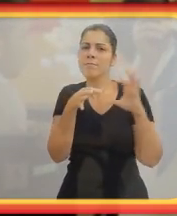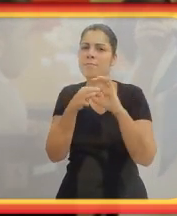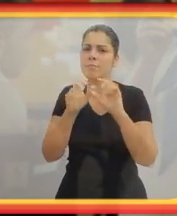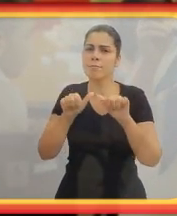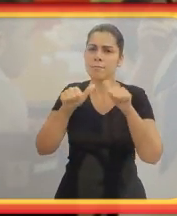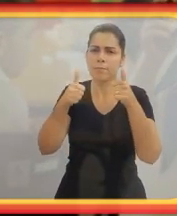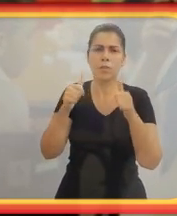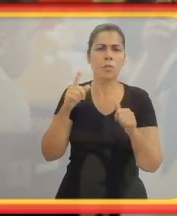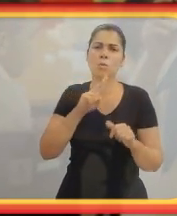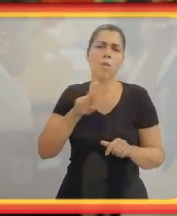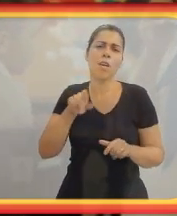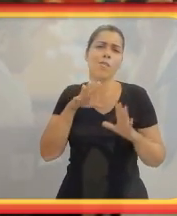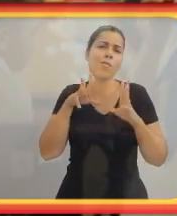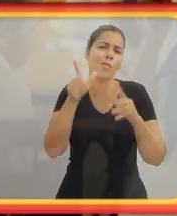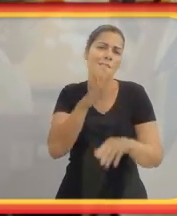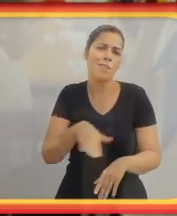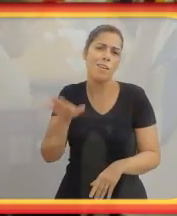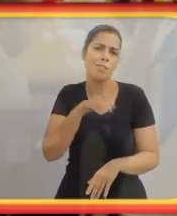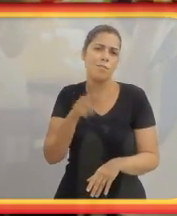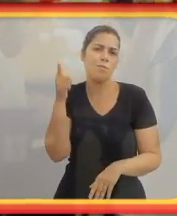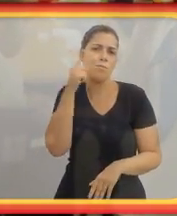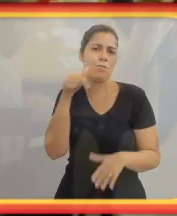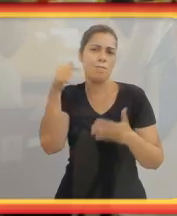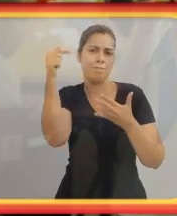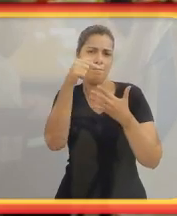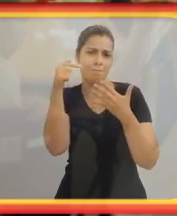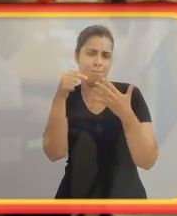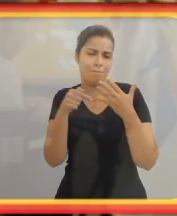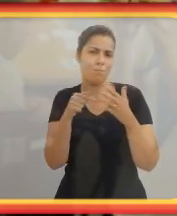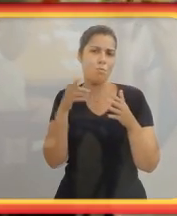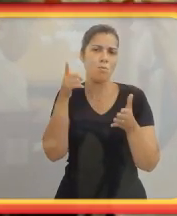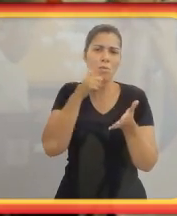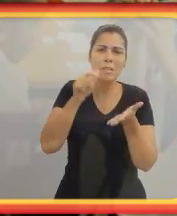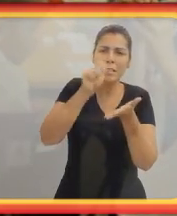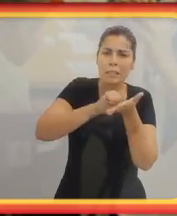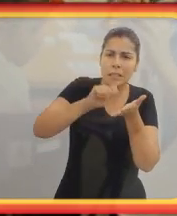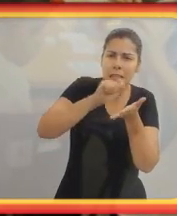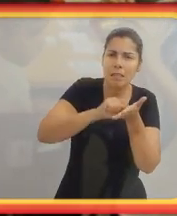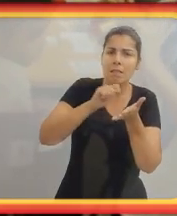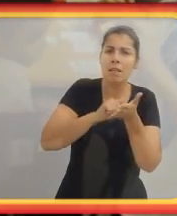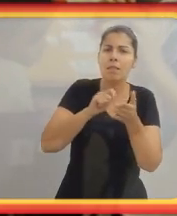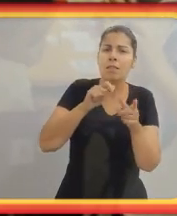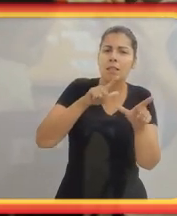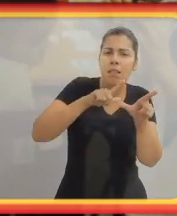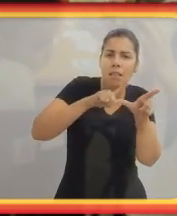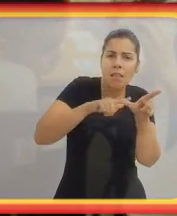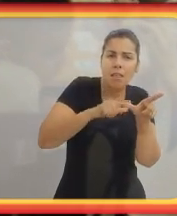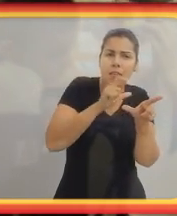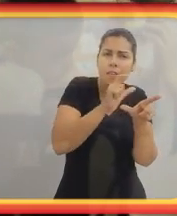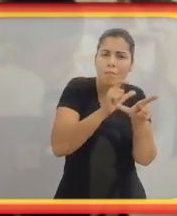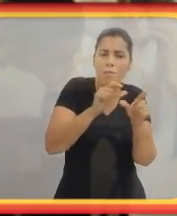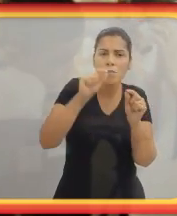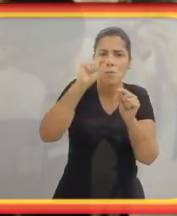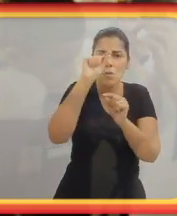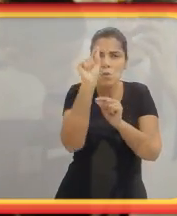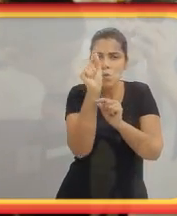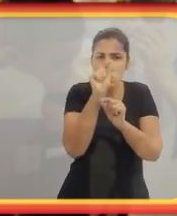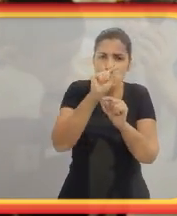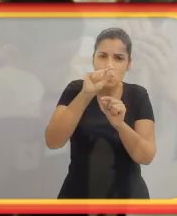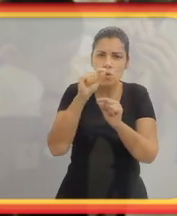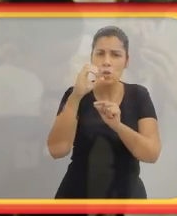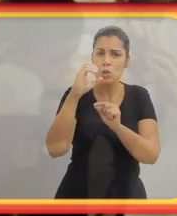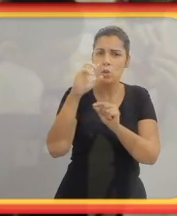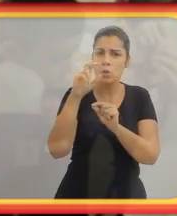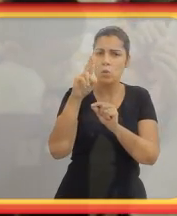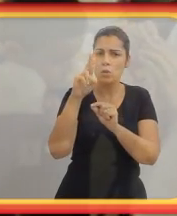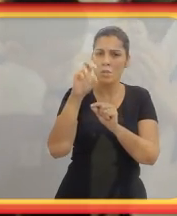pode passar a escrever. E por isso, então os traços são. Assim, os traços são mais flexíveis e